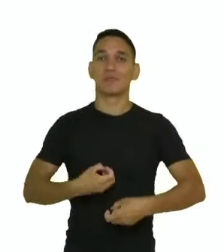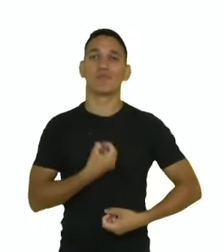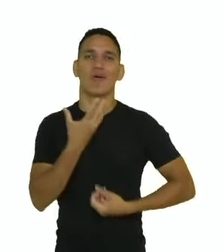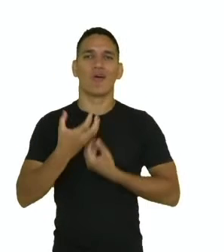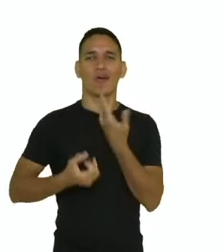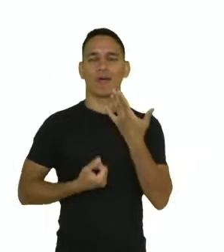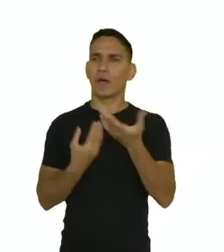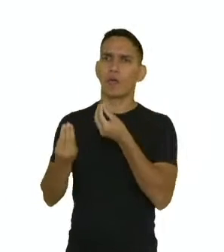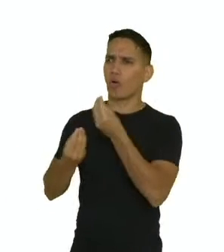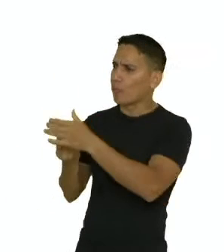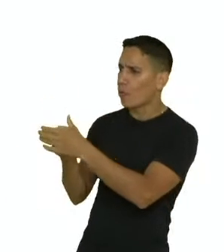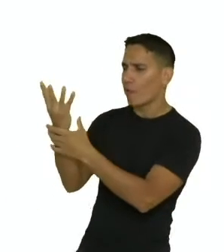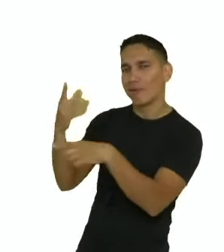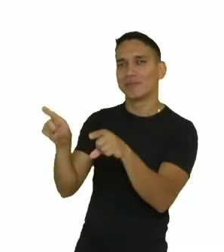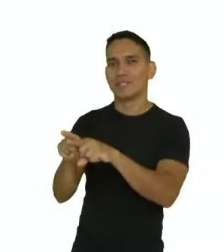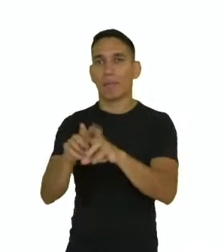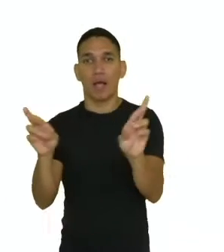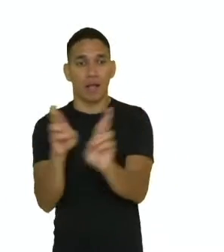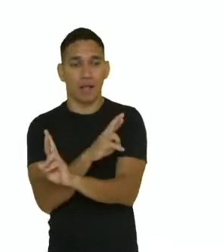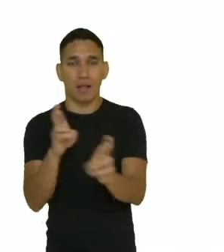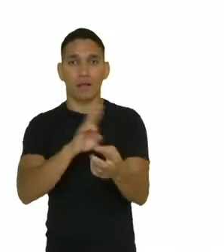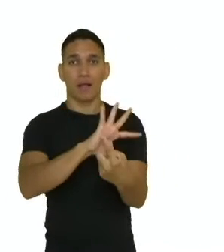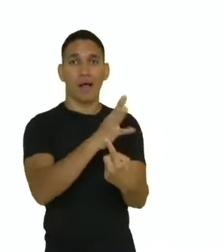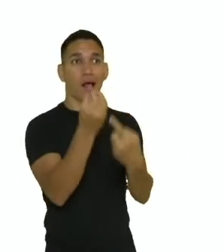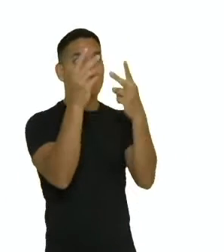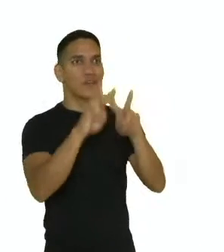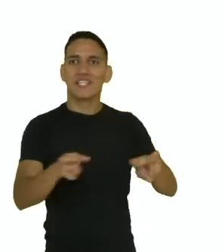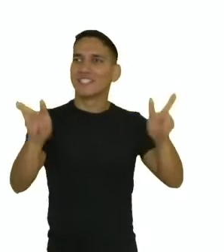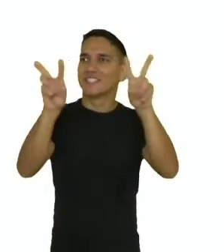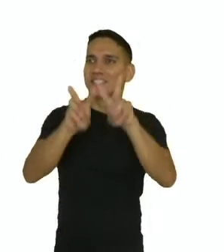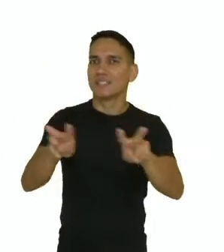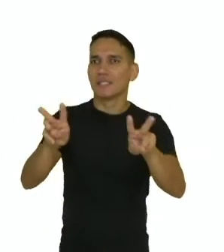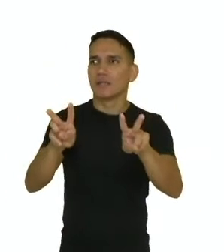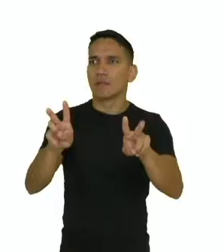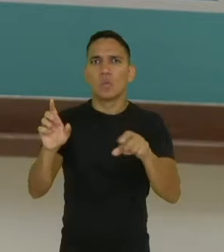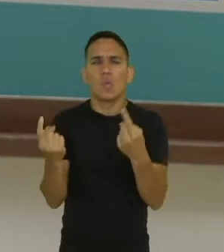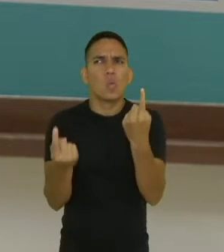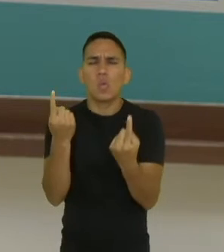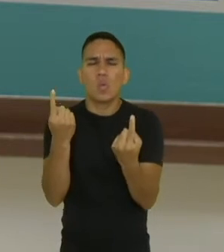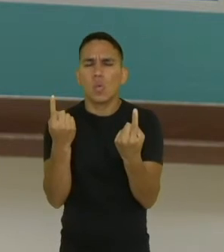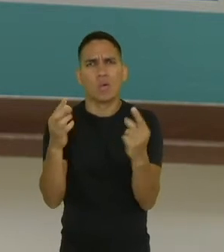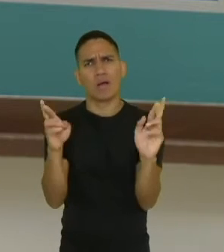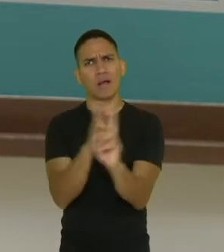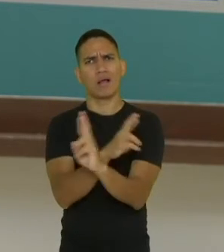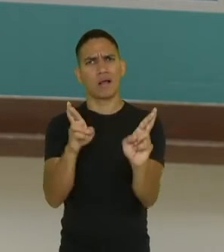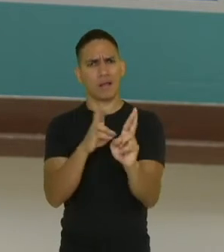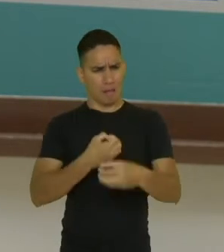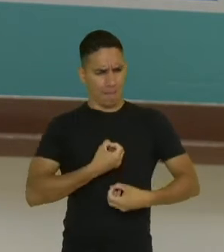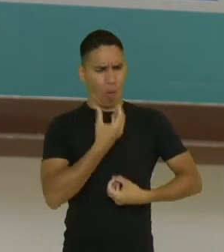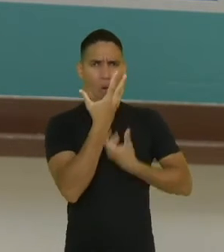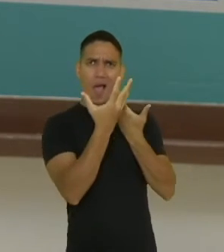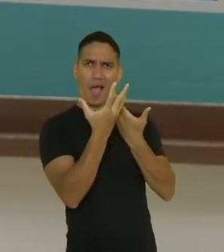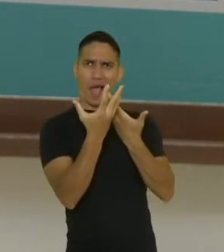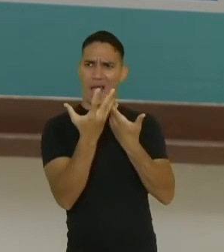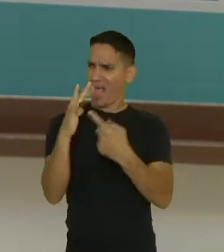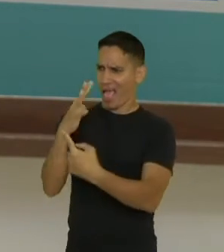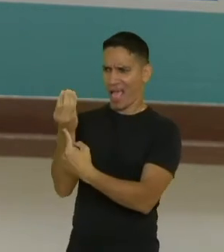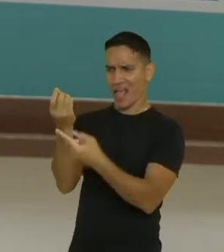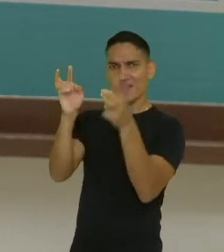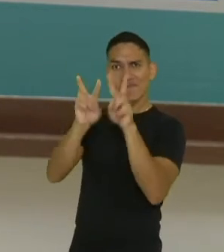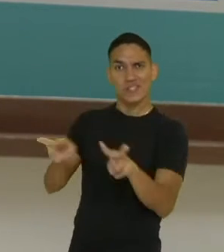suas origens e suas relações com as artes visuais. Qual será a relação que poesia tem com artes